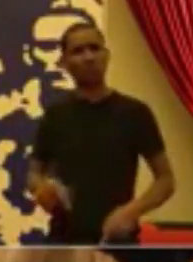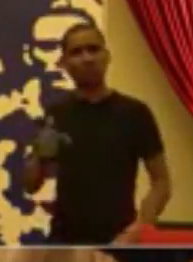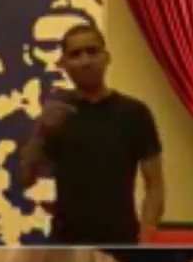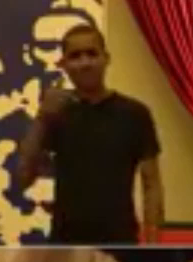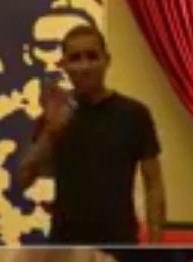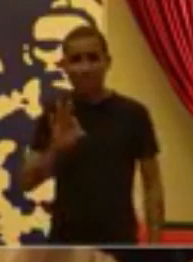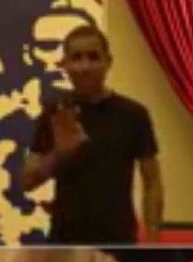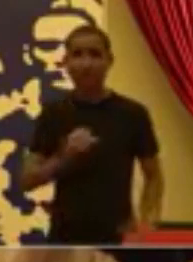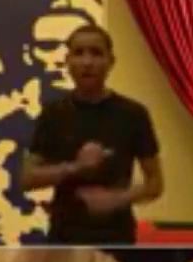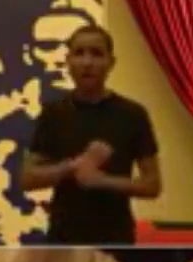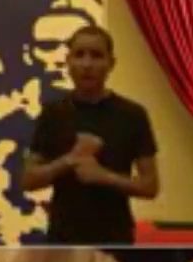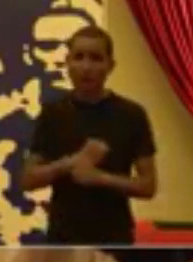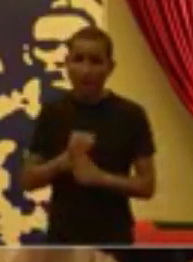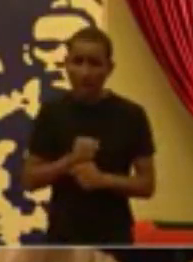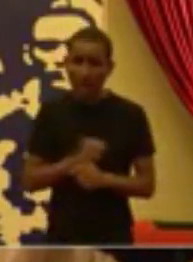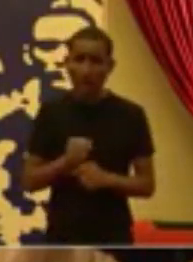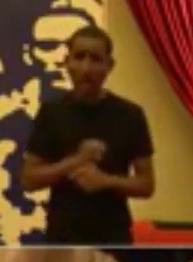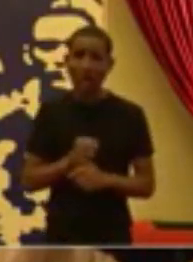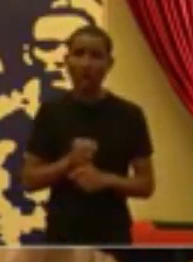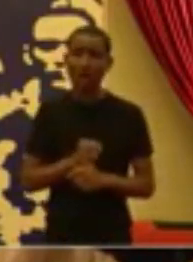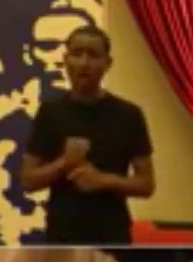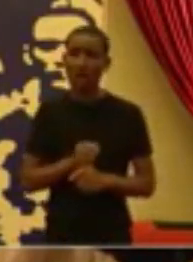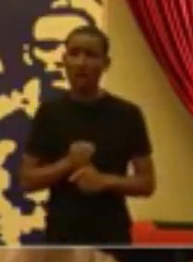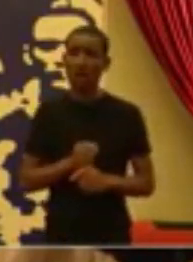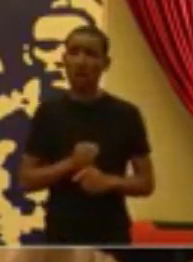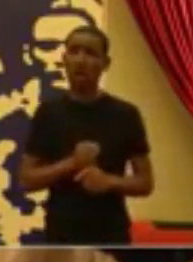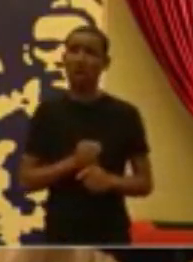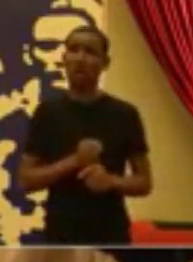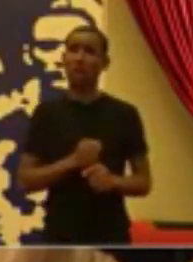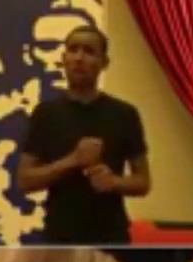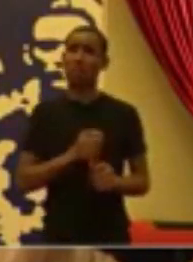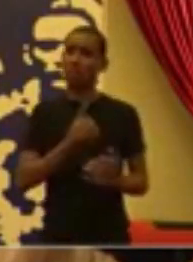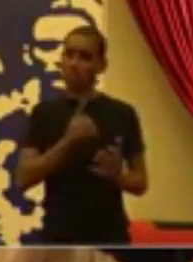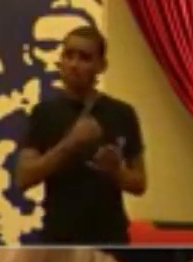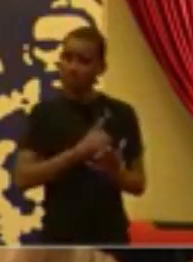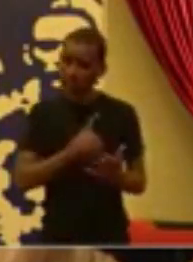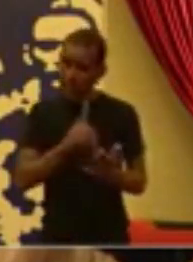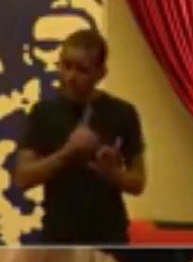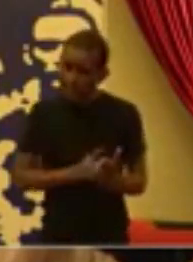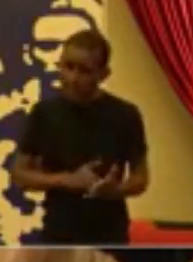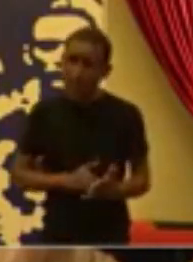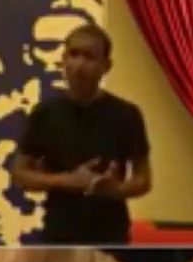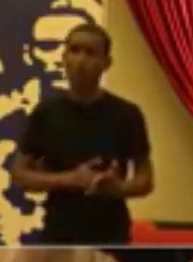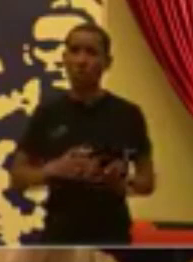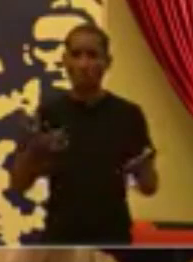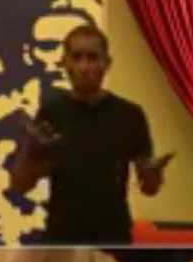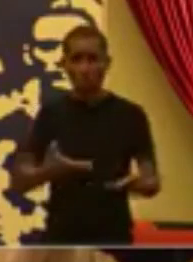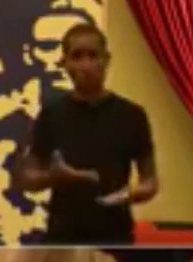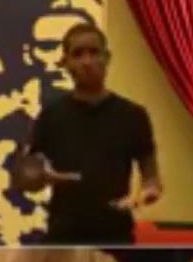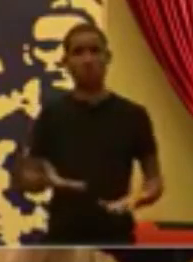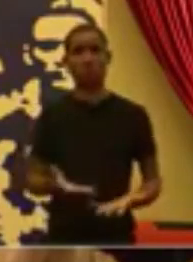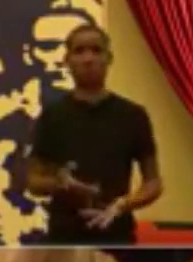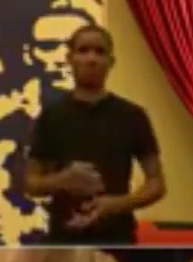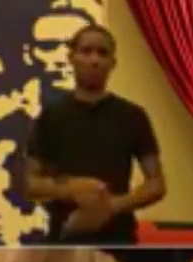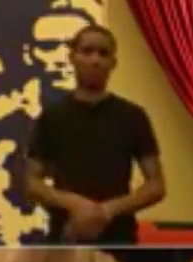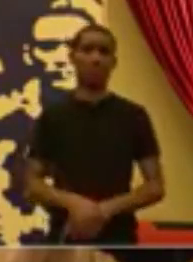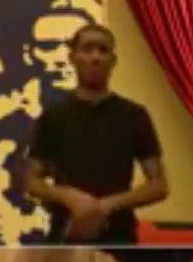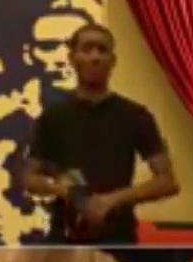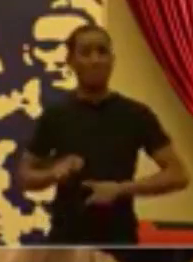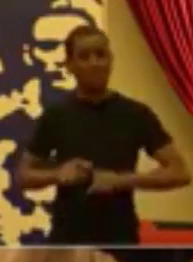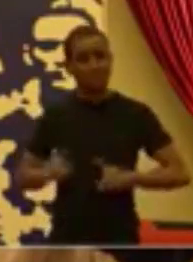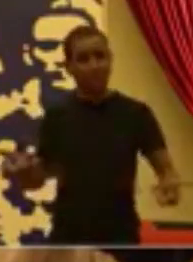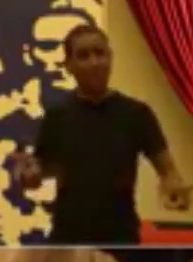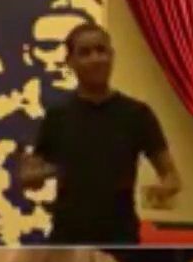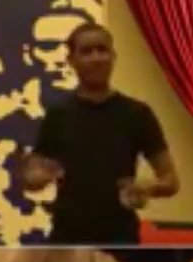70 anos de declaração comemorados nesta data. Mas é